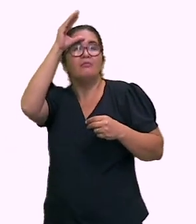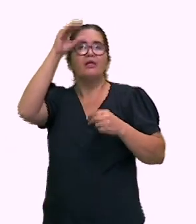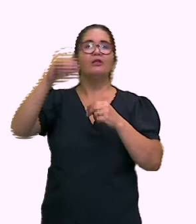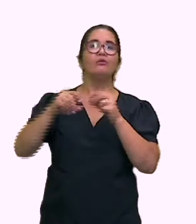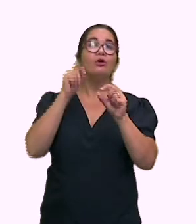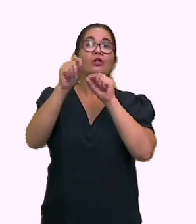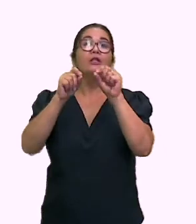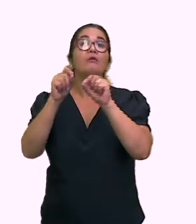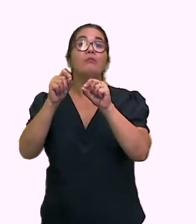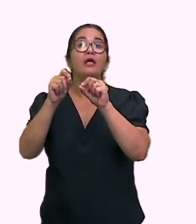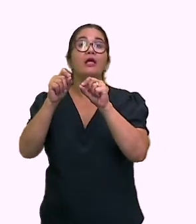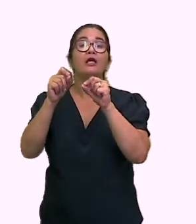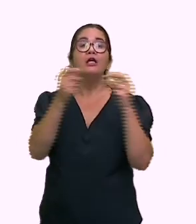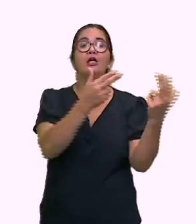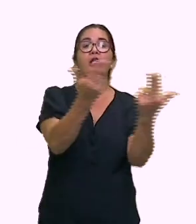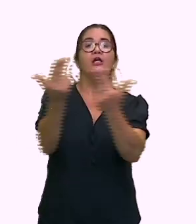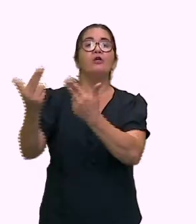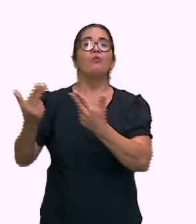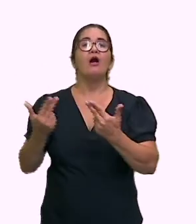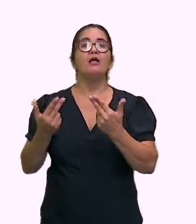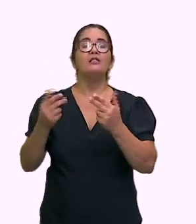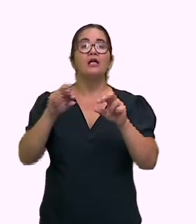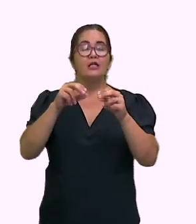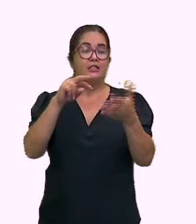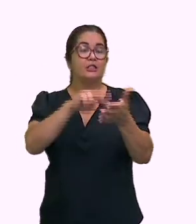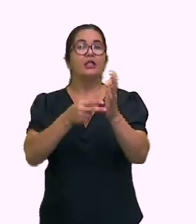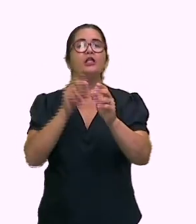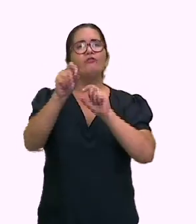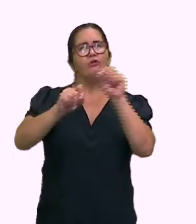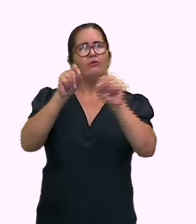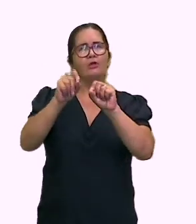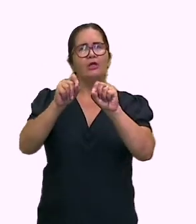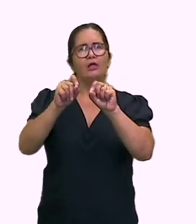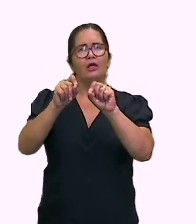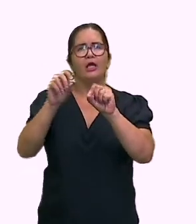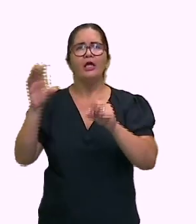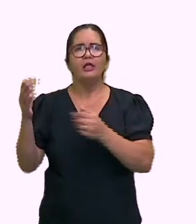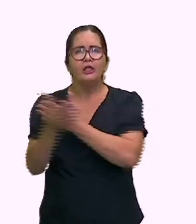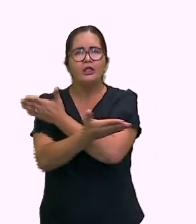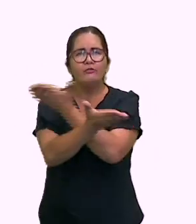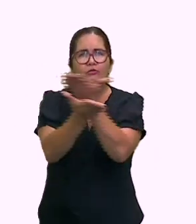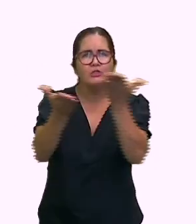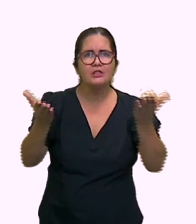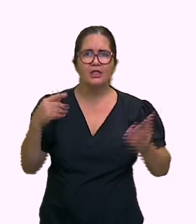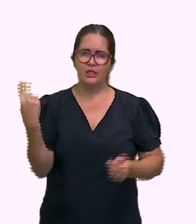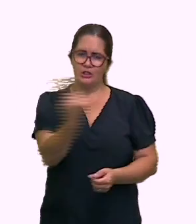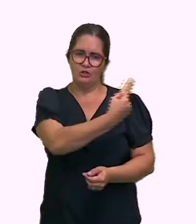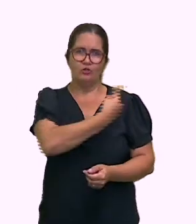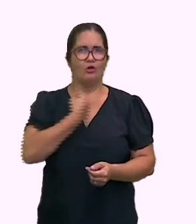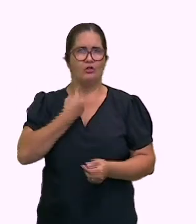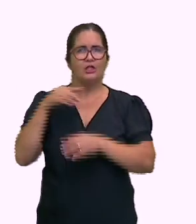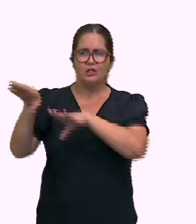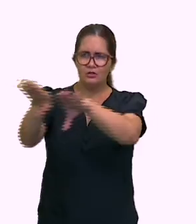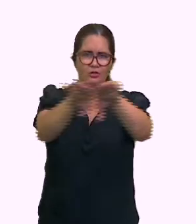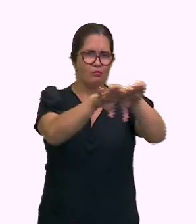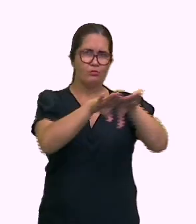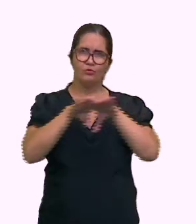lei, fazendo parte do nosso cotidiano. E nós, da